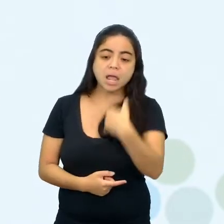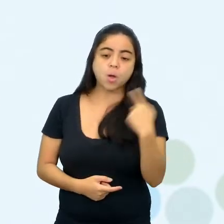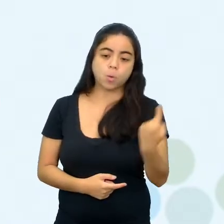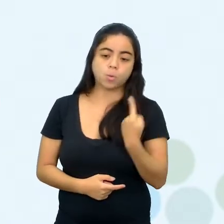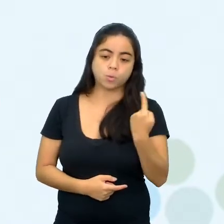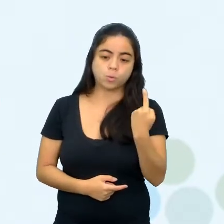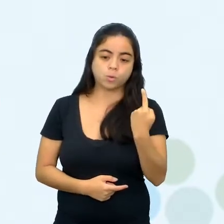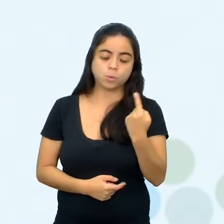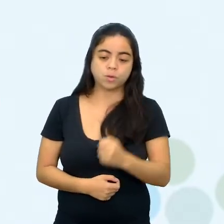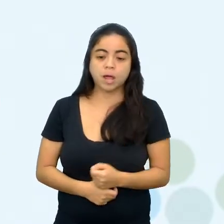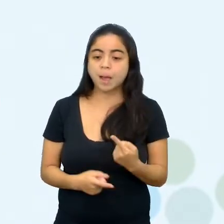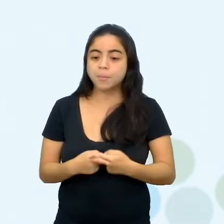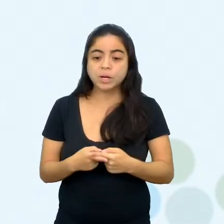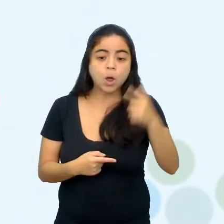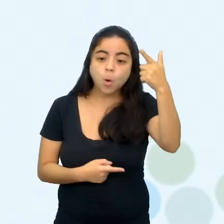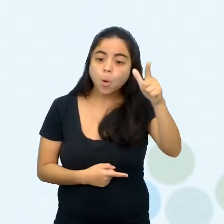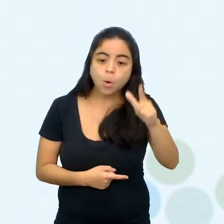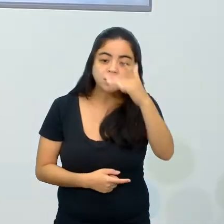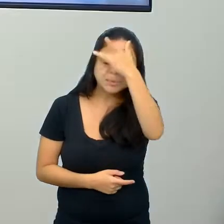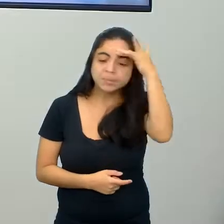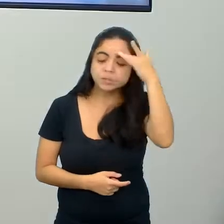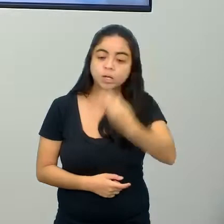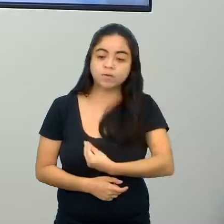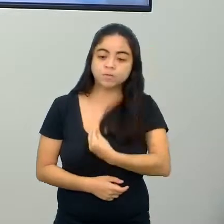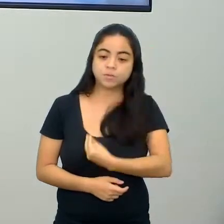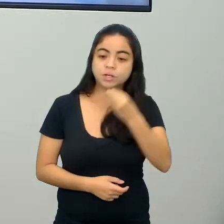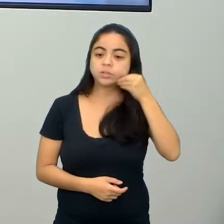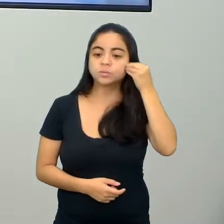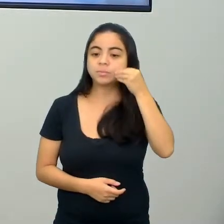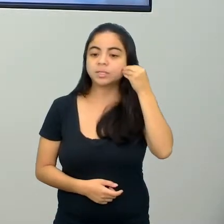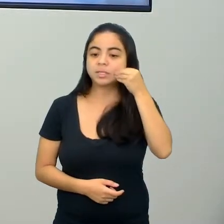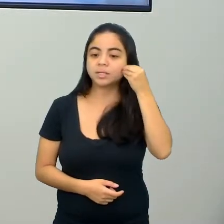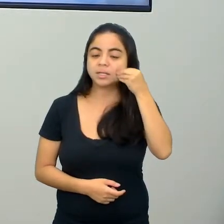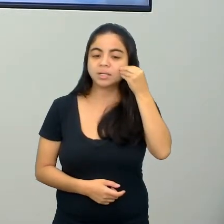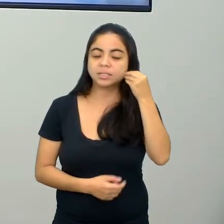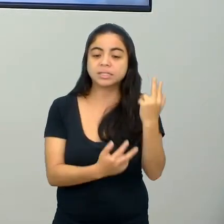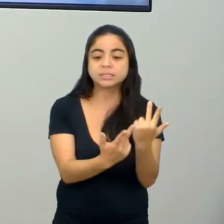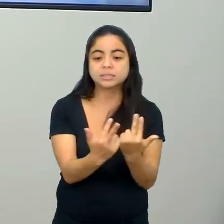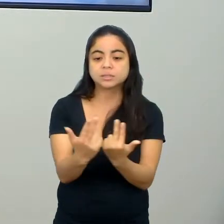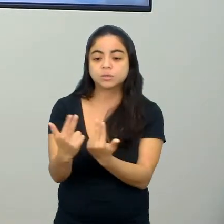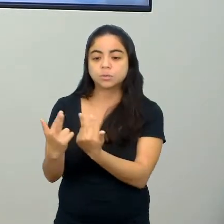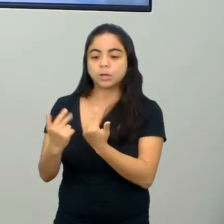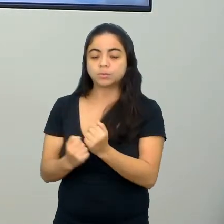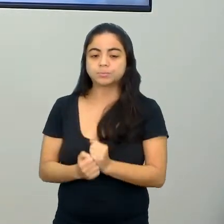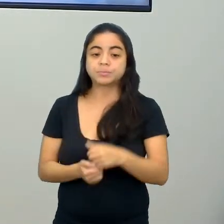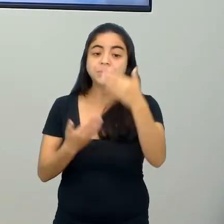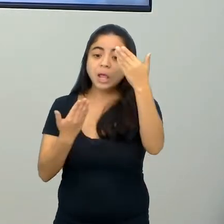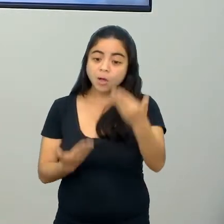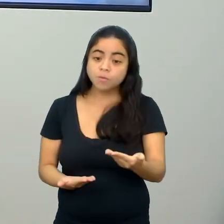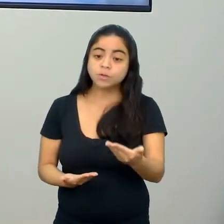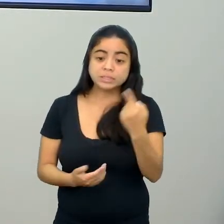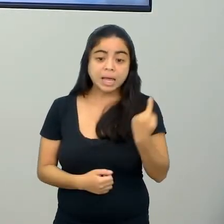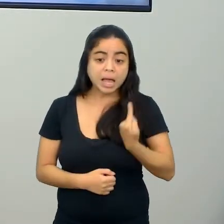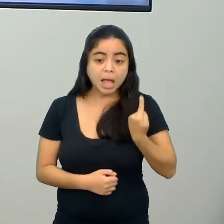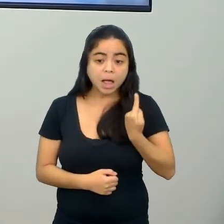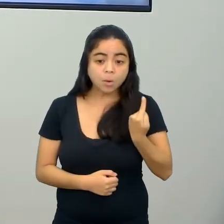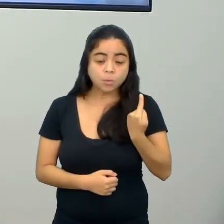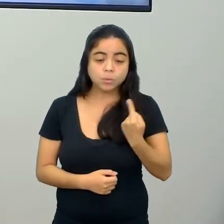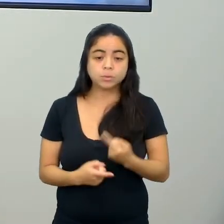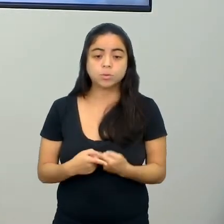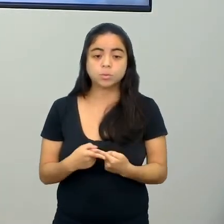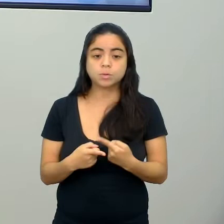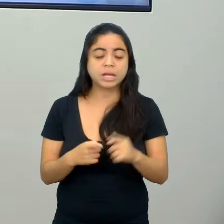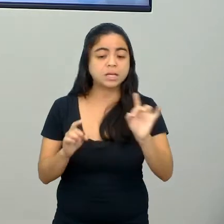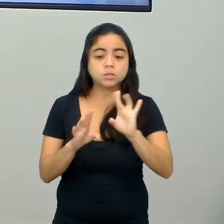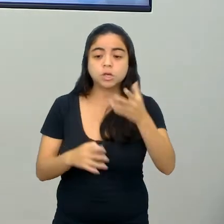porque nenhuma outra pessoa viveu as experiências que eu vivi da mesma maneira. Você aí é único. Por quê? Porque